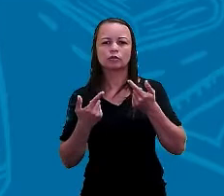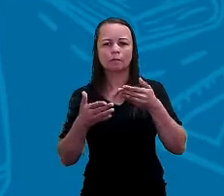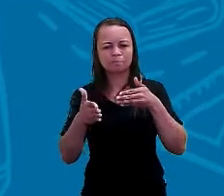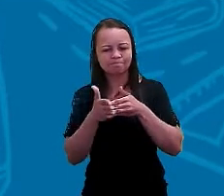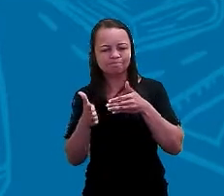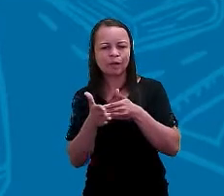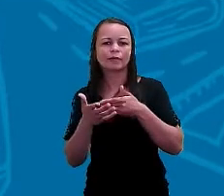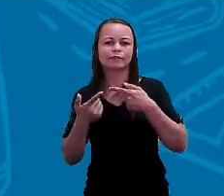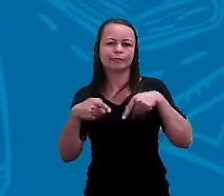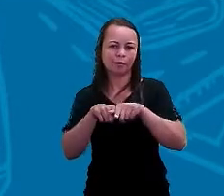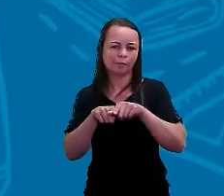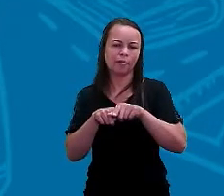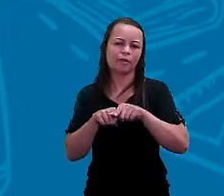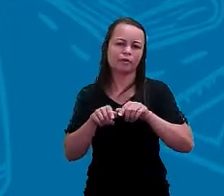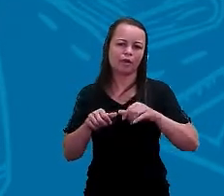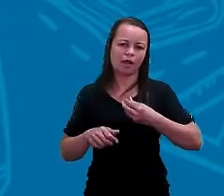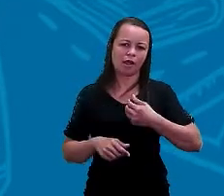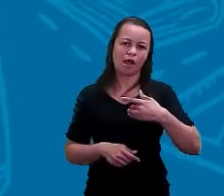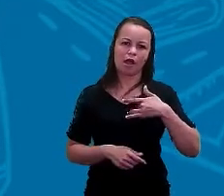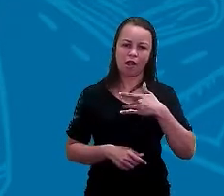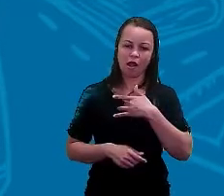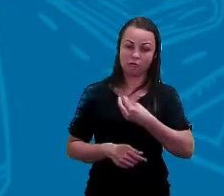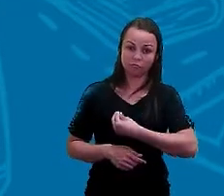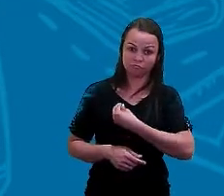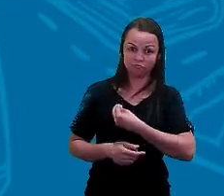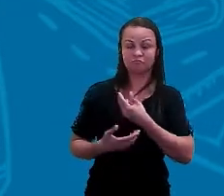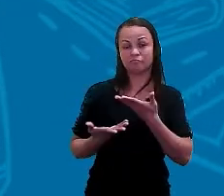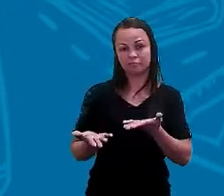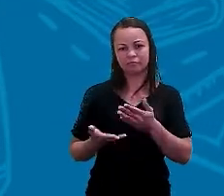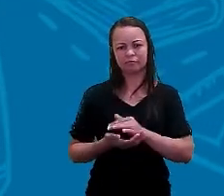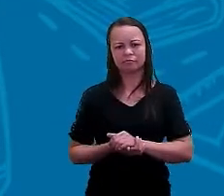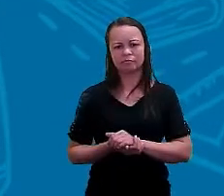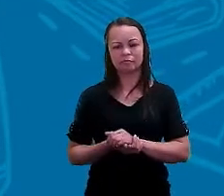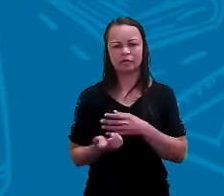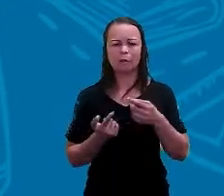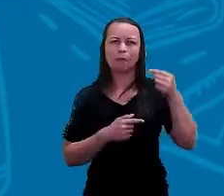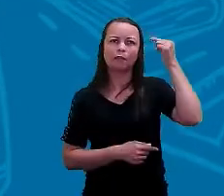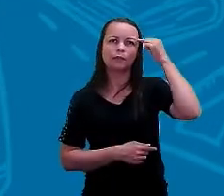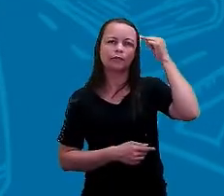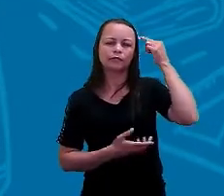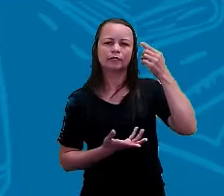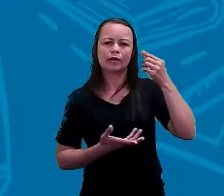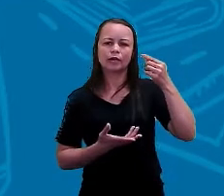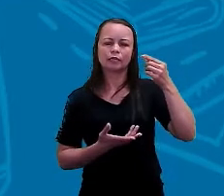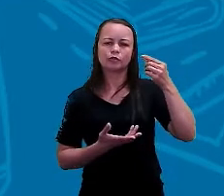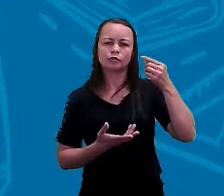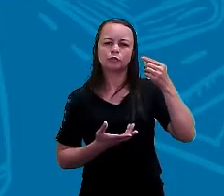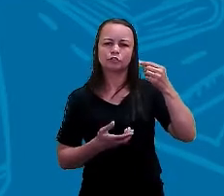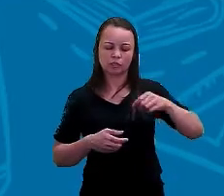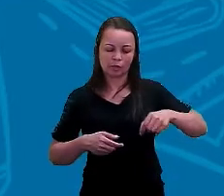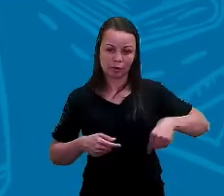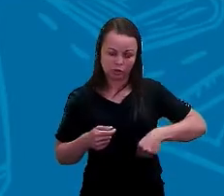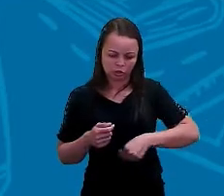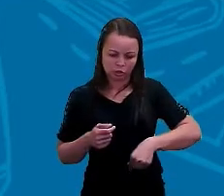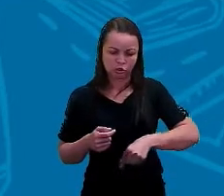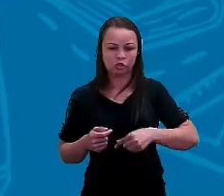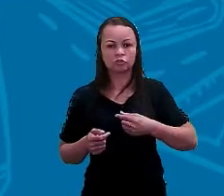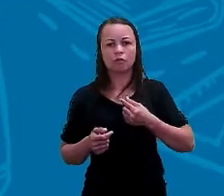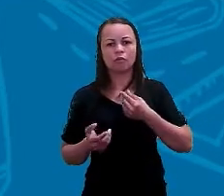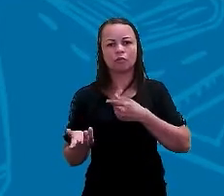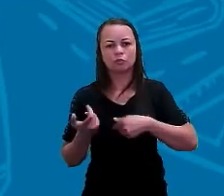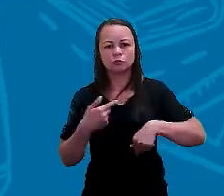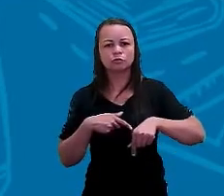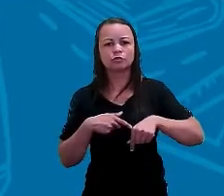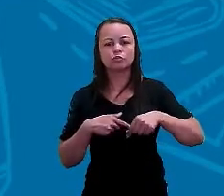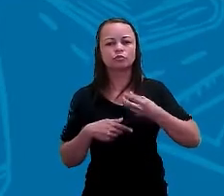Por quê? Porque a gente é aquilo que a gente come. Então, pensar no nosso sistema digestório como um segundo cérebro, que